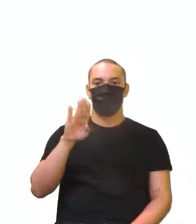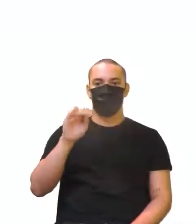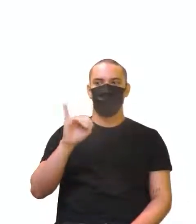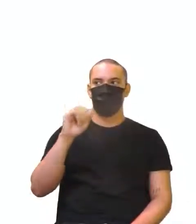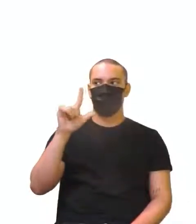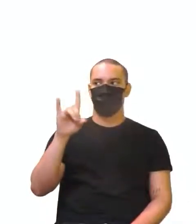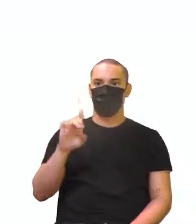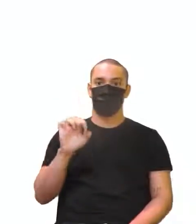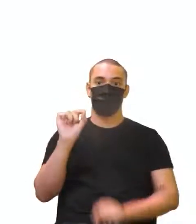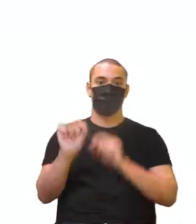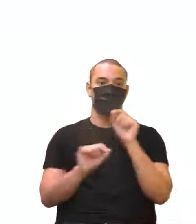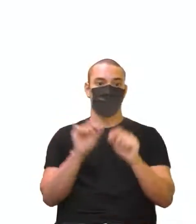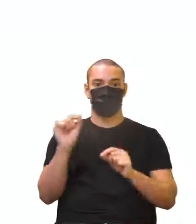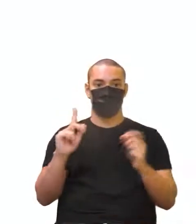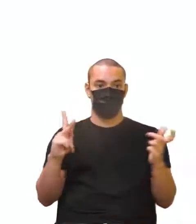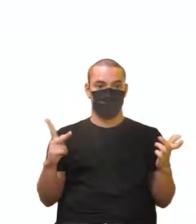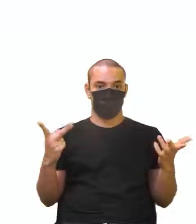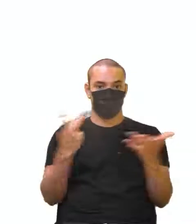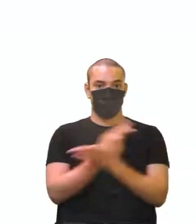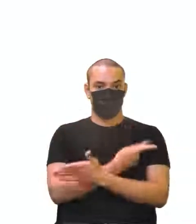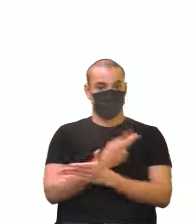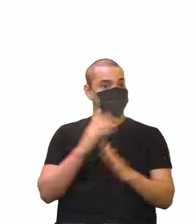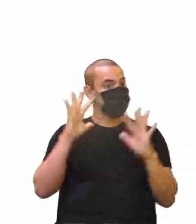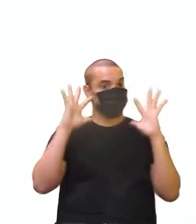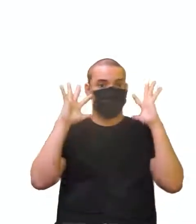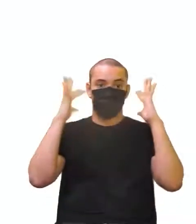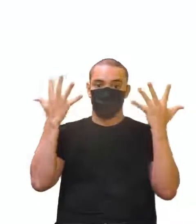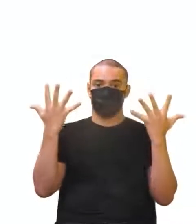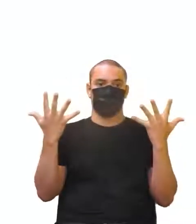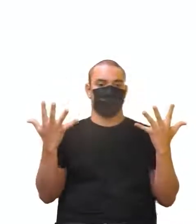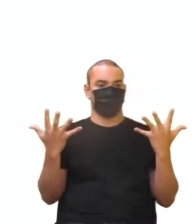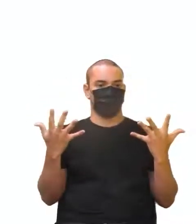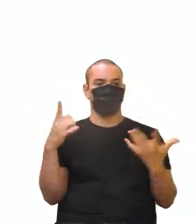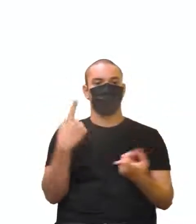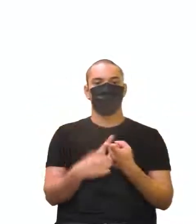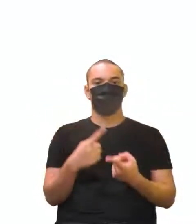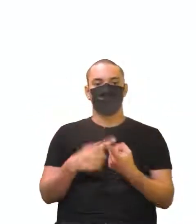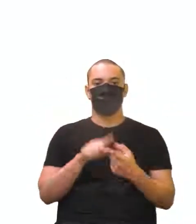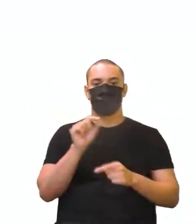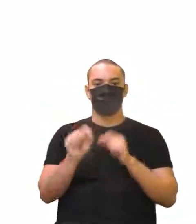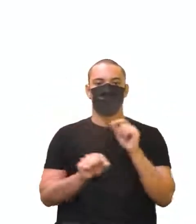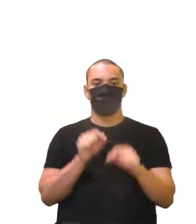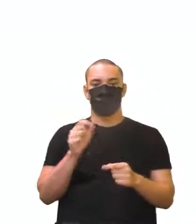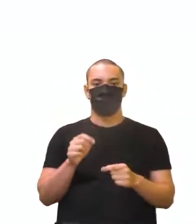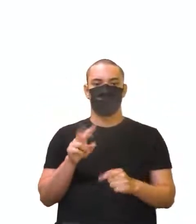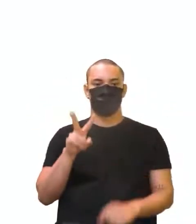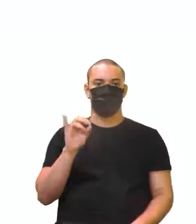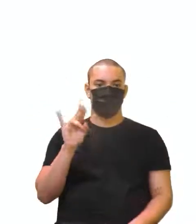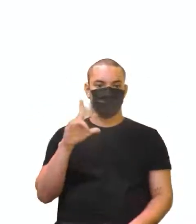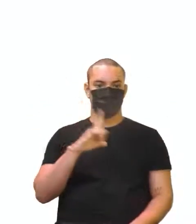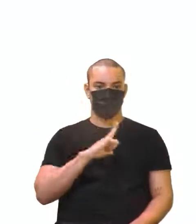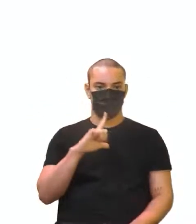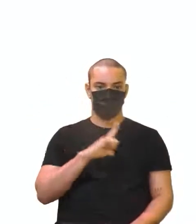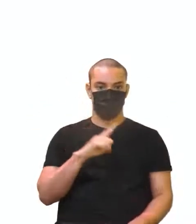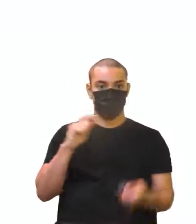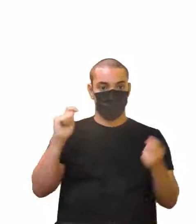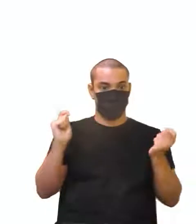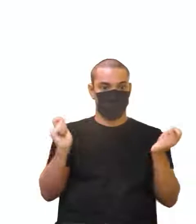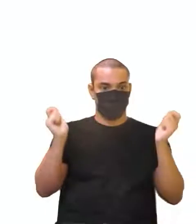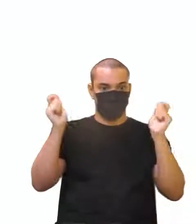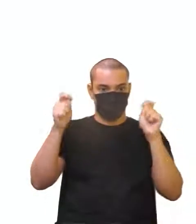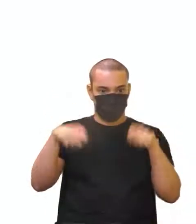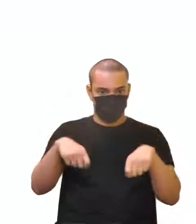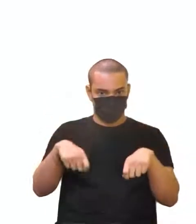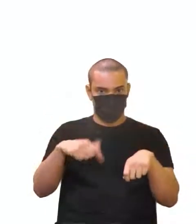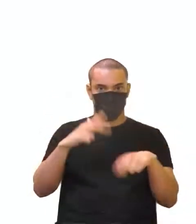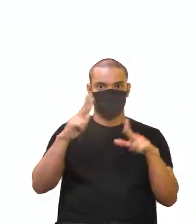de que um evento tende a ocorrer. Ou seja, eu vou ter a